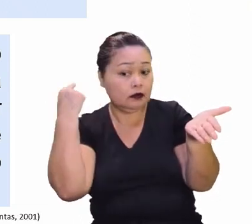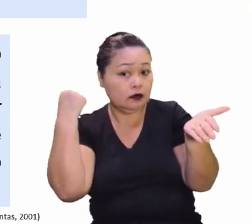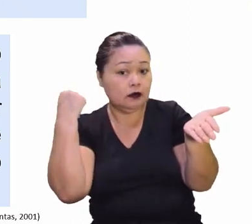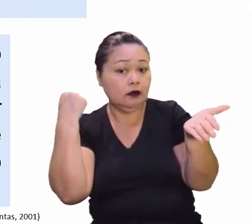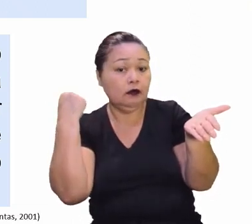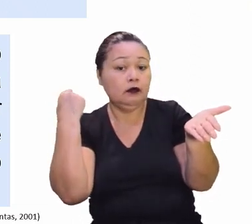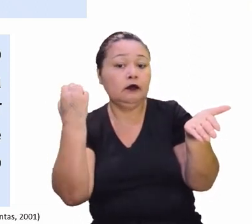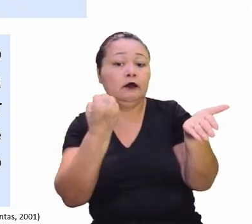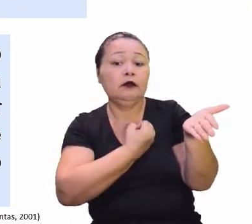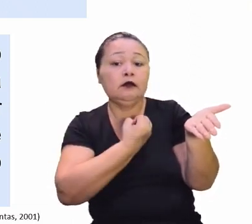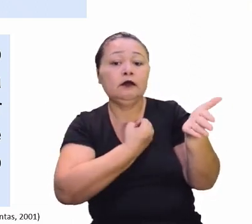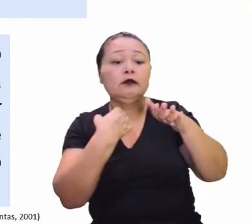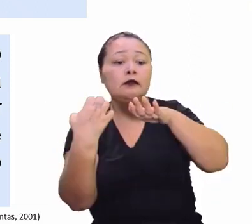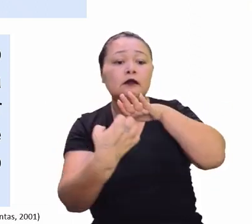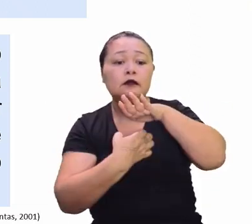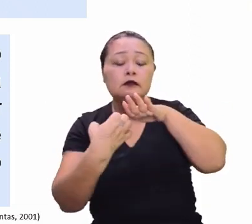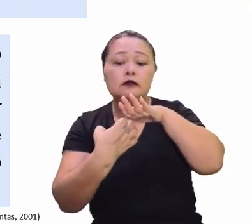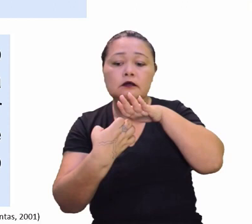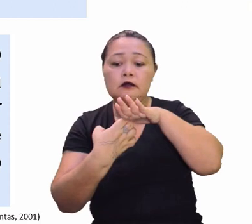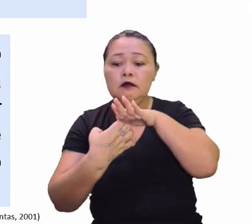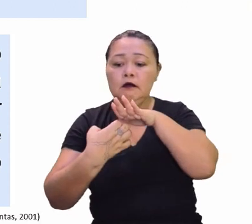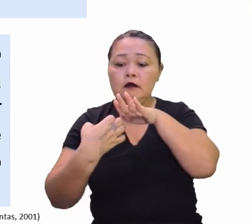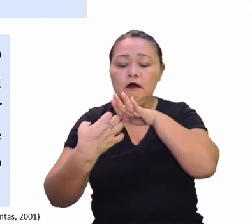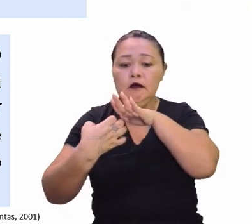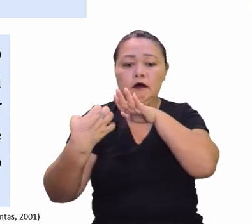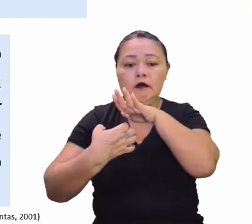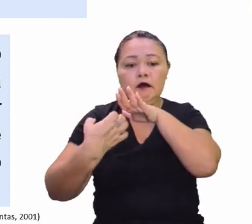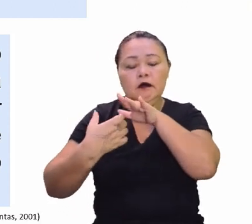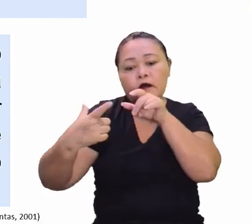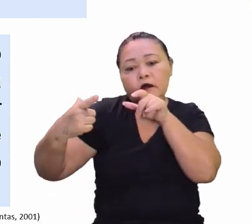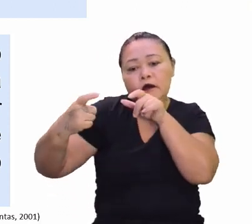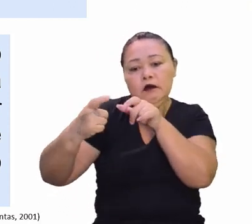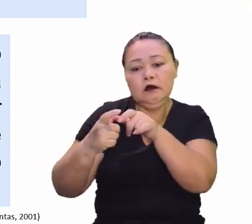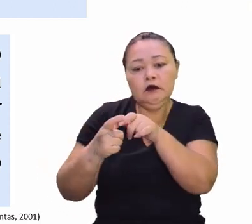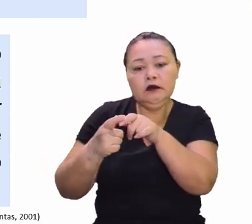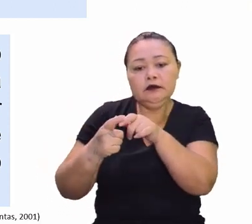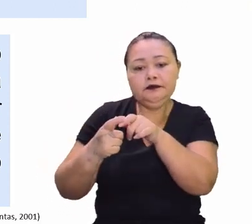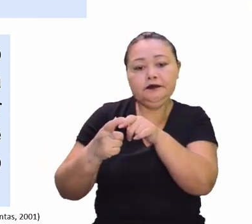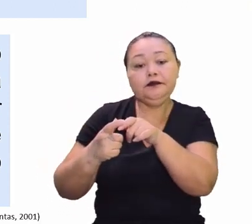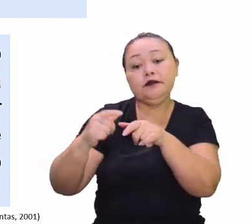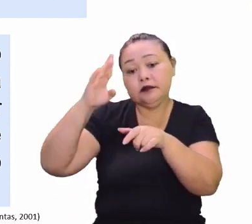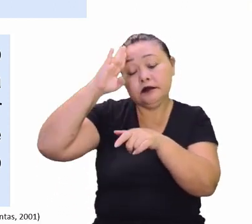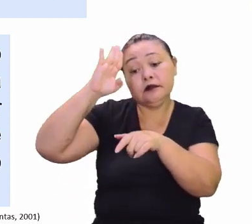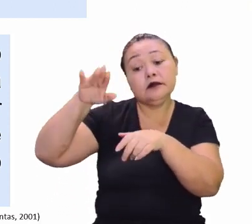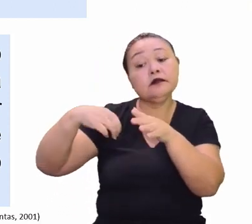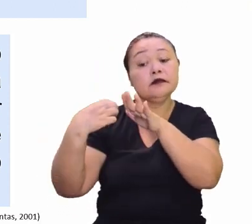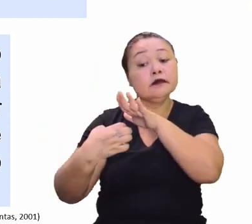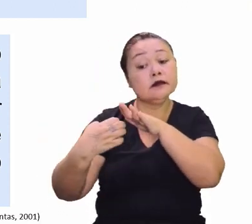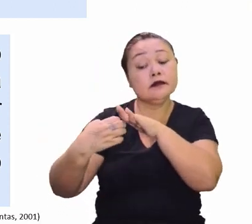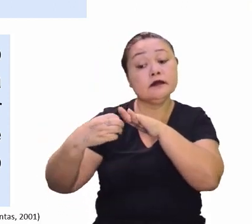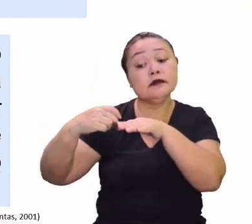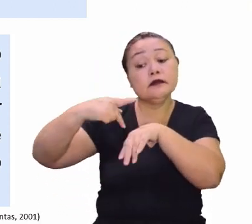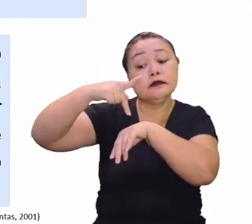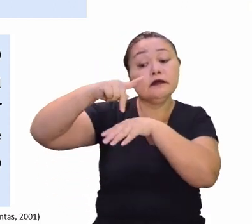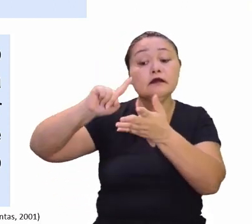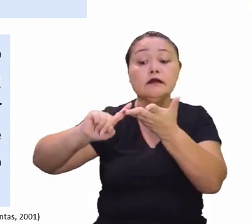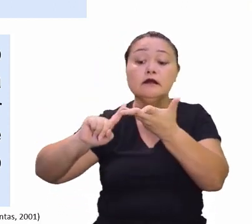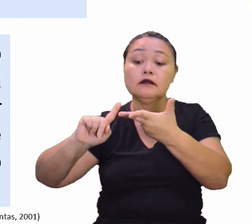na época, né, o número de empresas de grande porte, que era um número menor. e principalmente essas